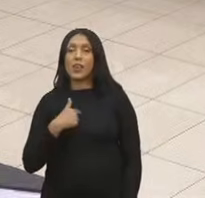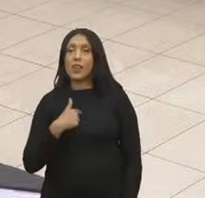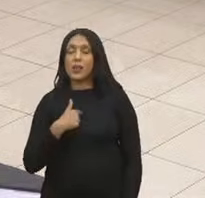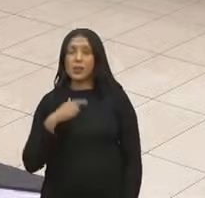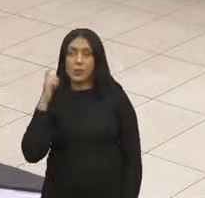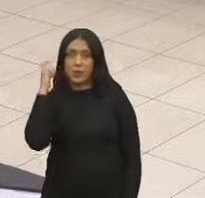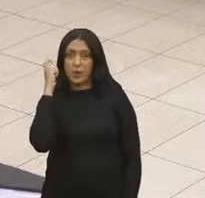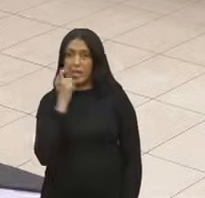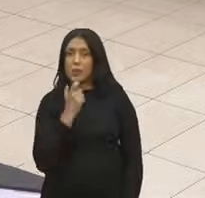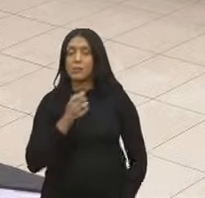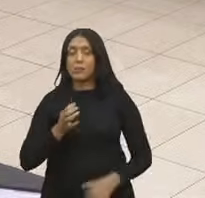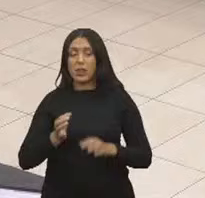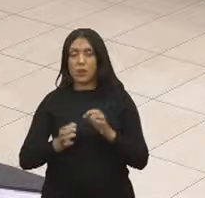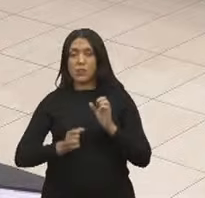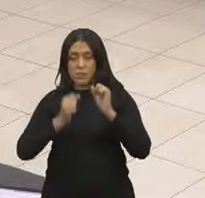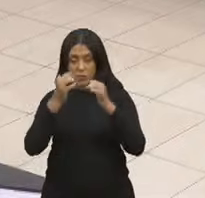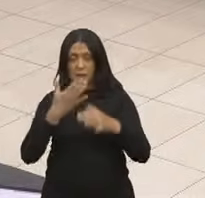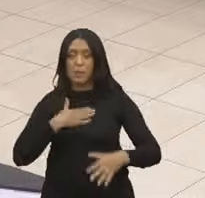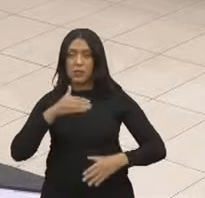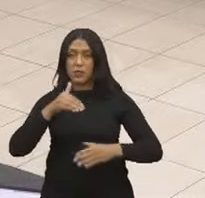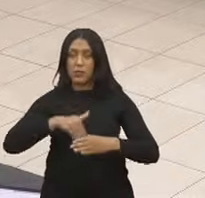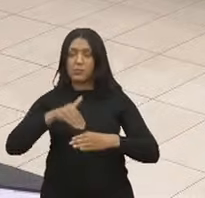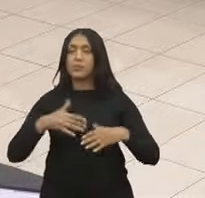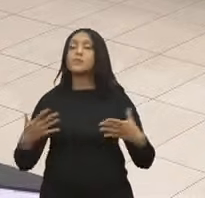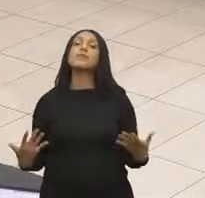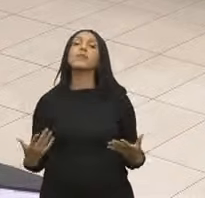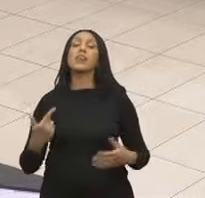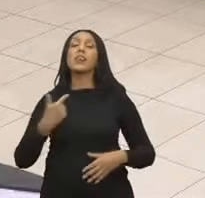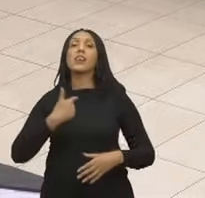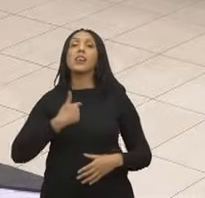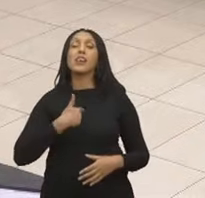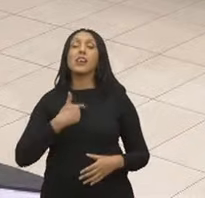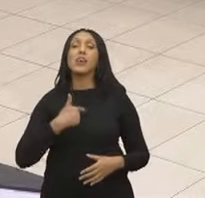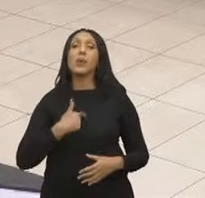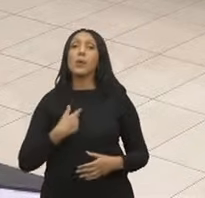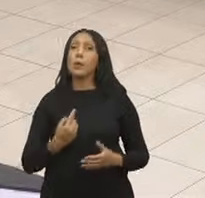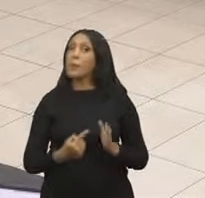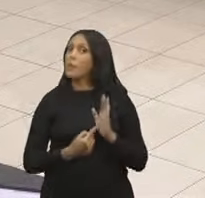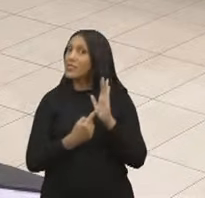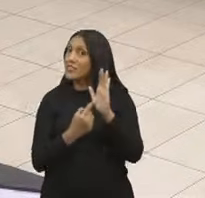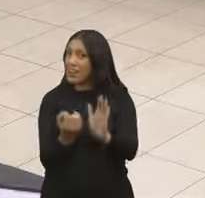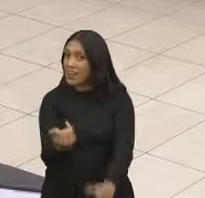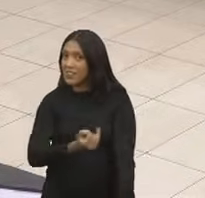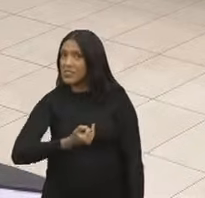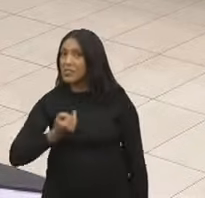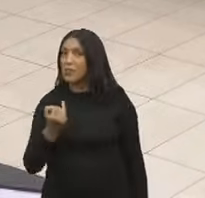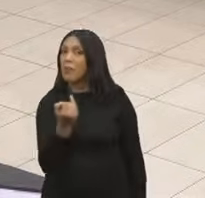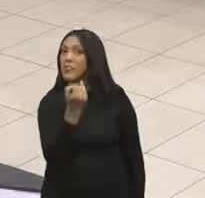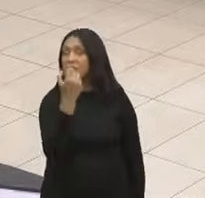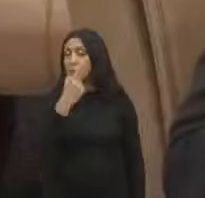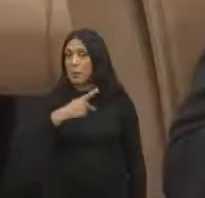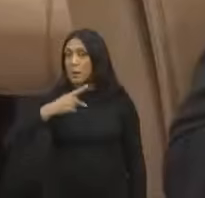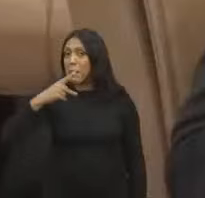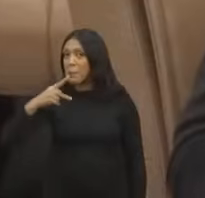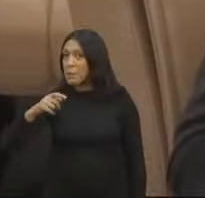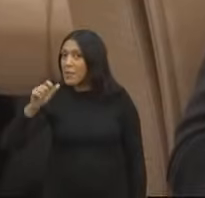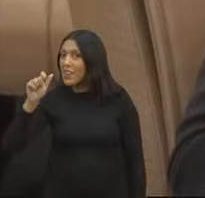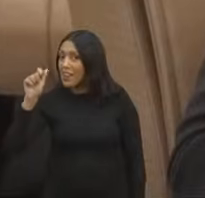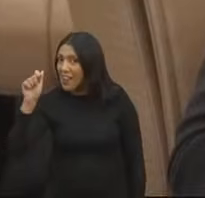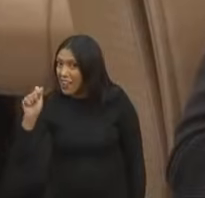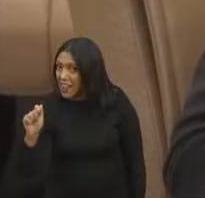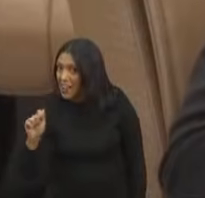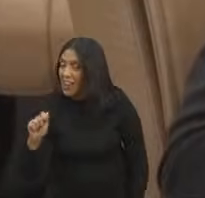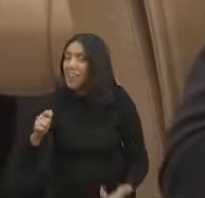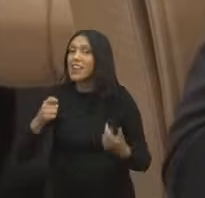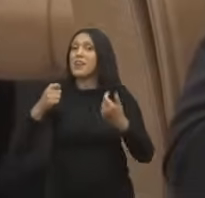reforçar aqui a importância do PPA. Esse tipo de peça, esse tipo de projeto, ele tinha que ter sido discutido por todos os vereadores exaustivamente. A